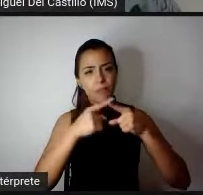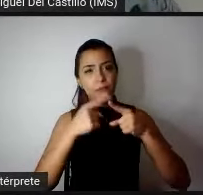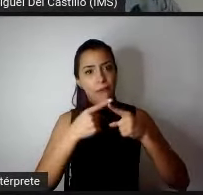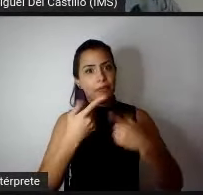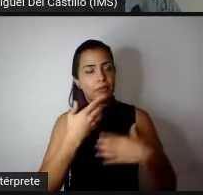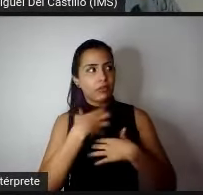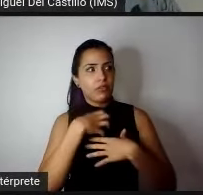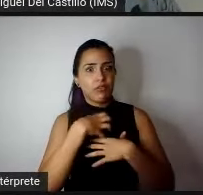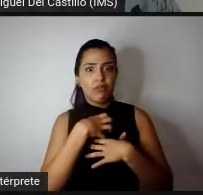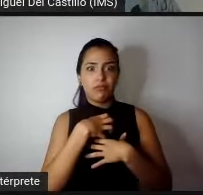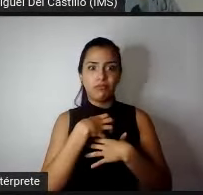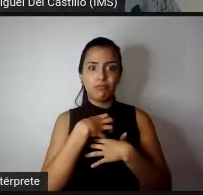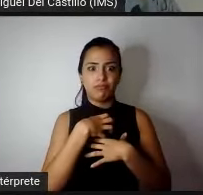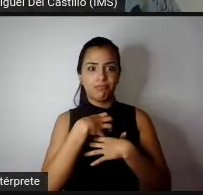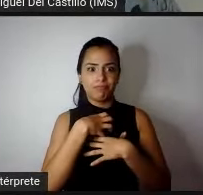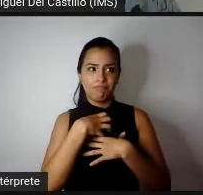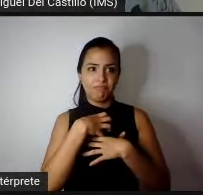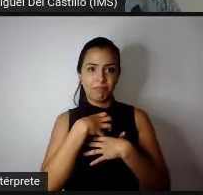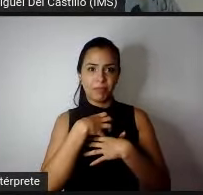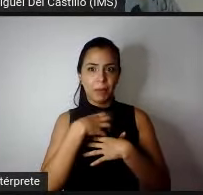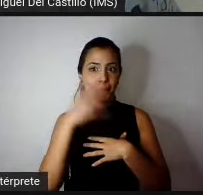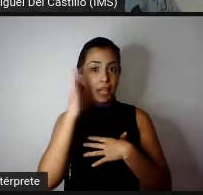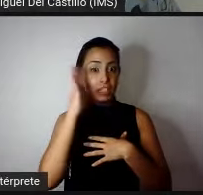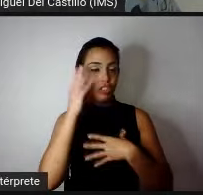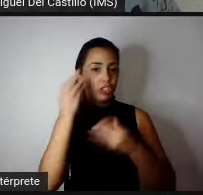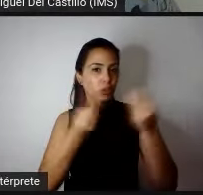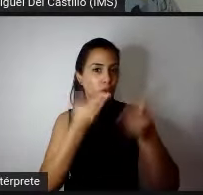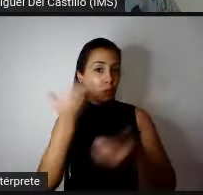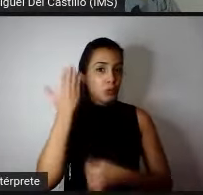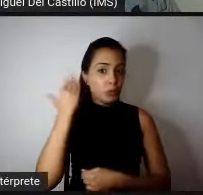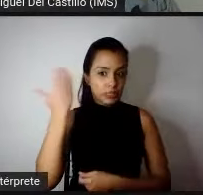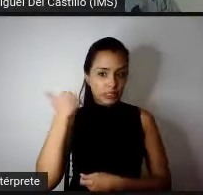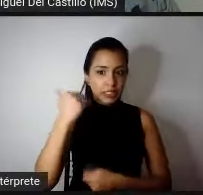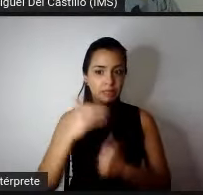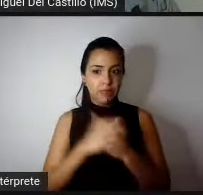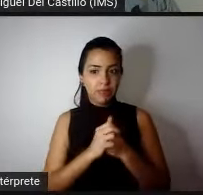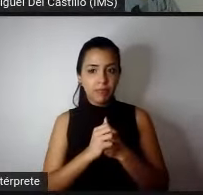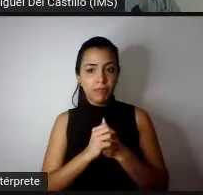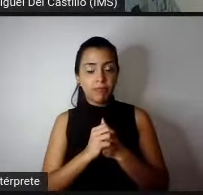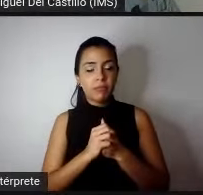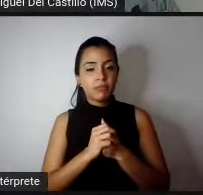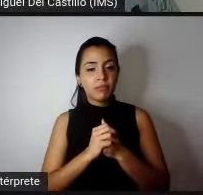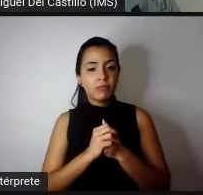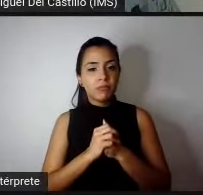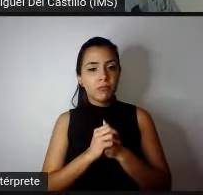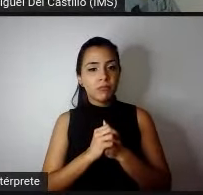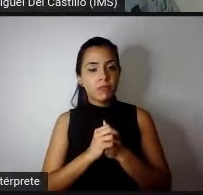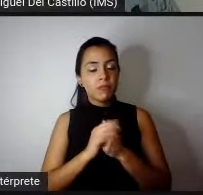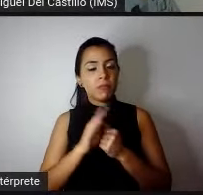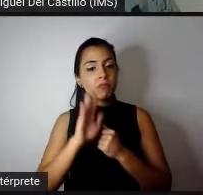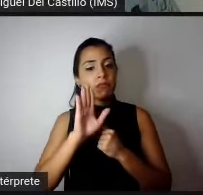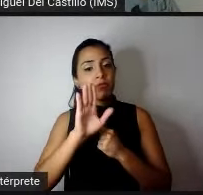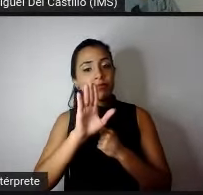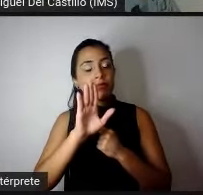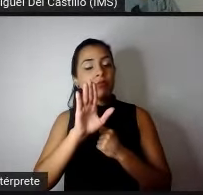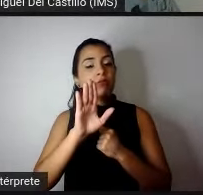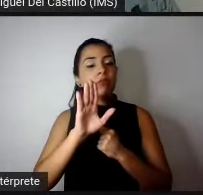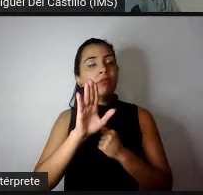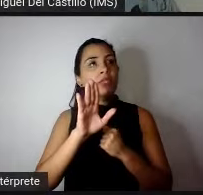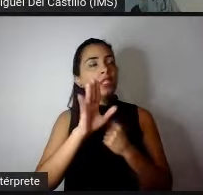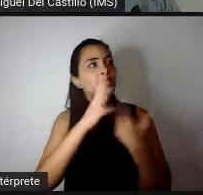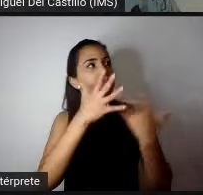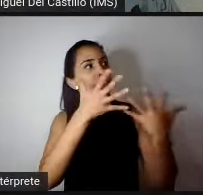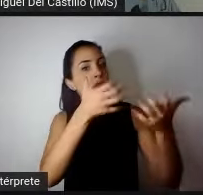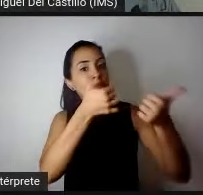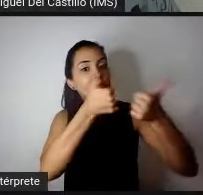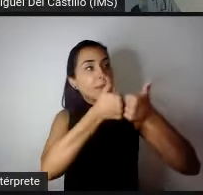a razão era industrial. Mas essa, a lente ia assim, tão perto,